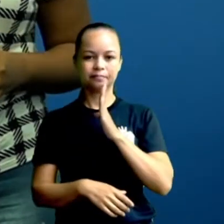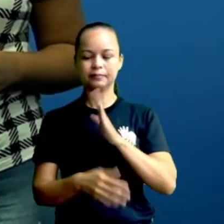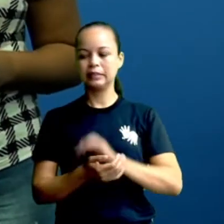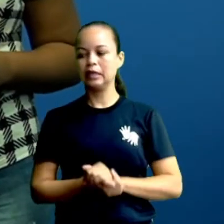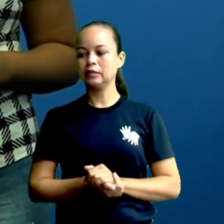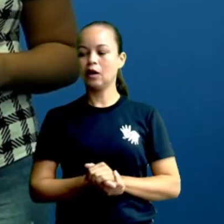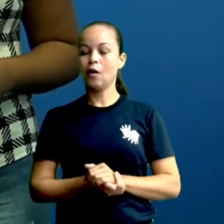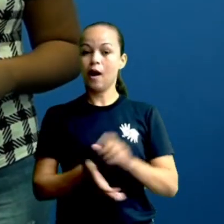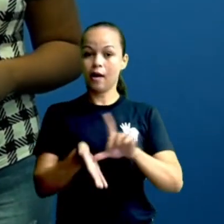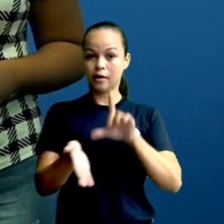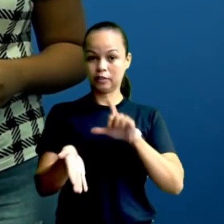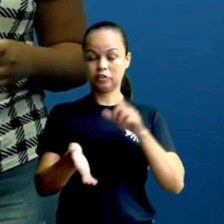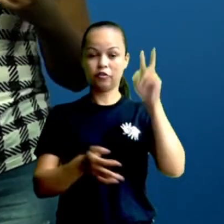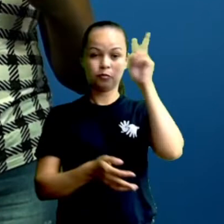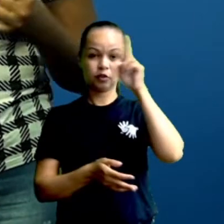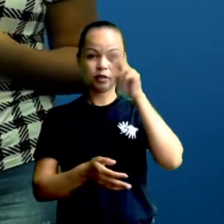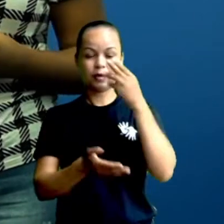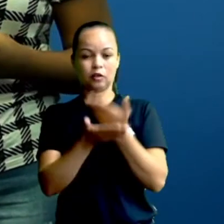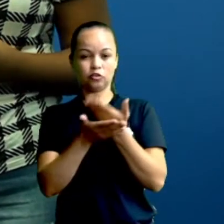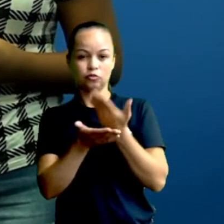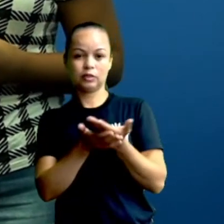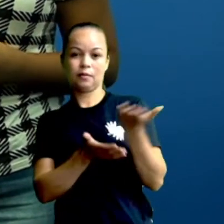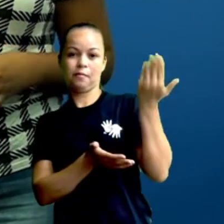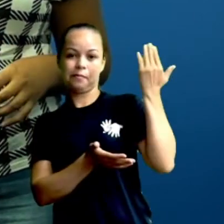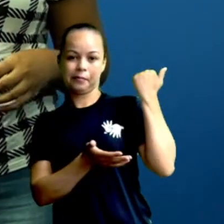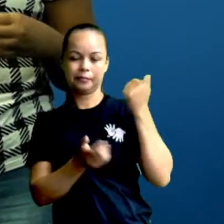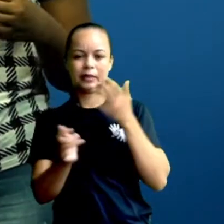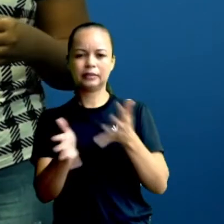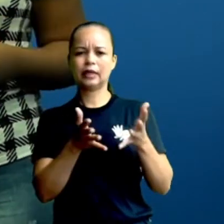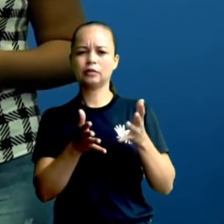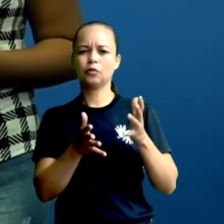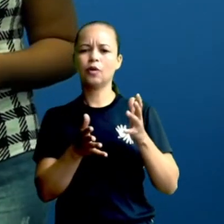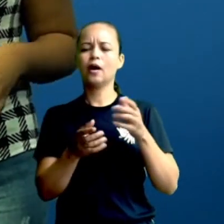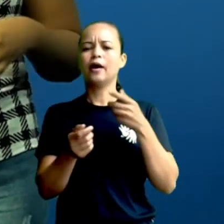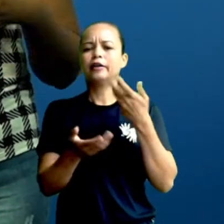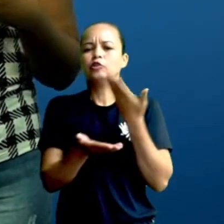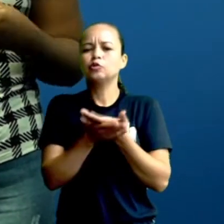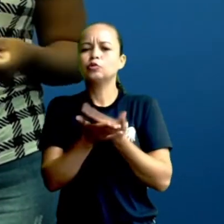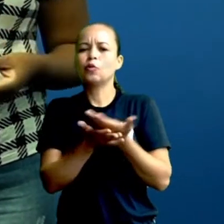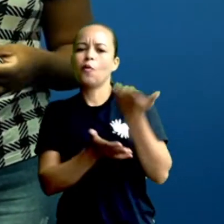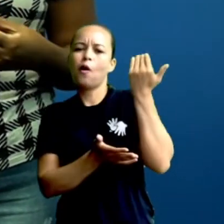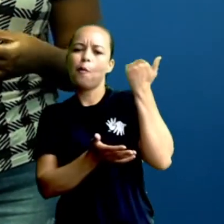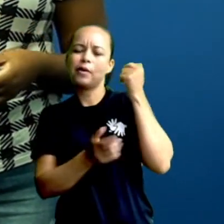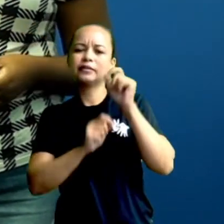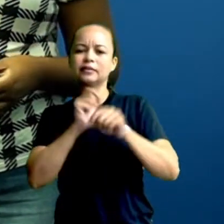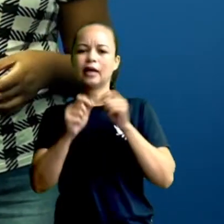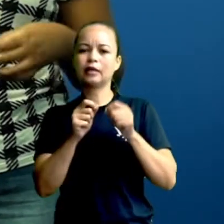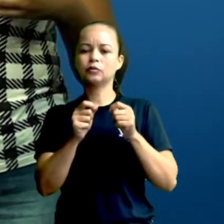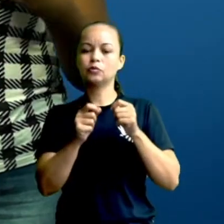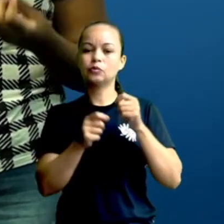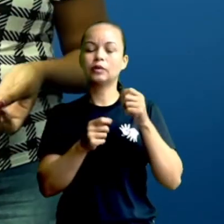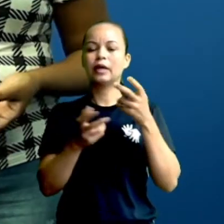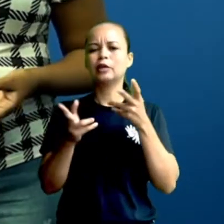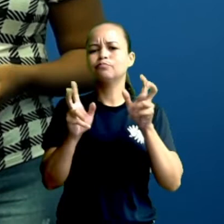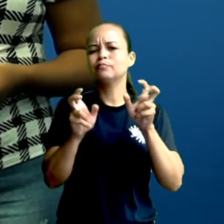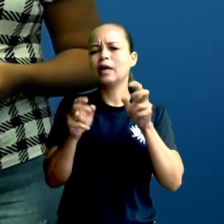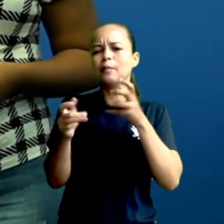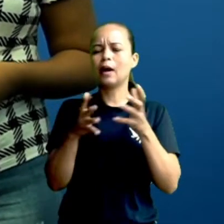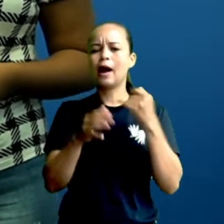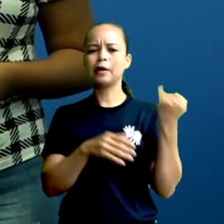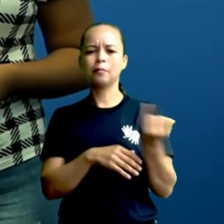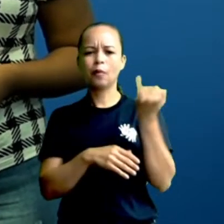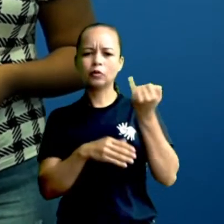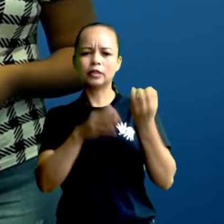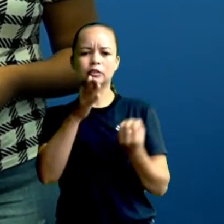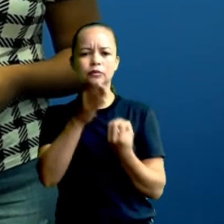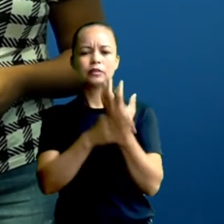gente aprendeu na aula passada. Então, na aula passada, a gente aprendeu sobre e quando surgiu e qual a